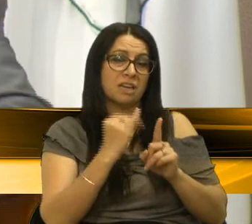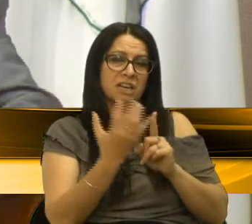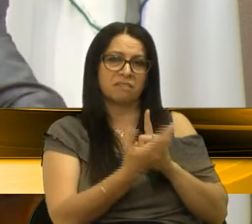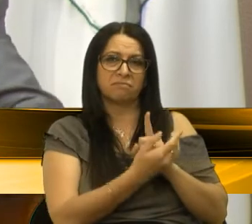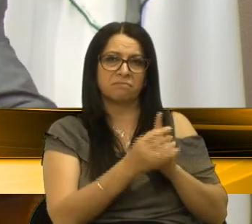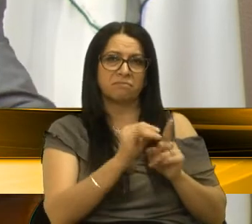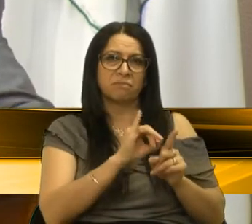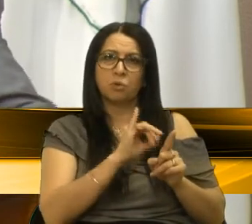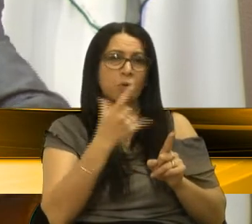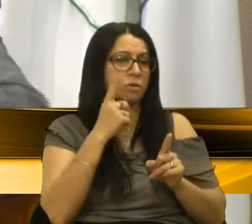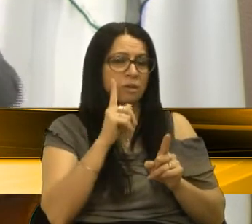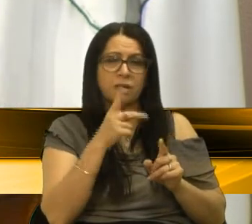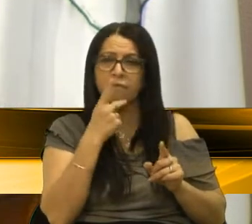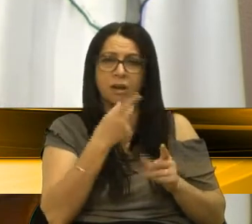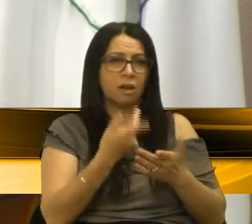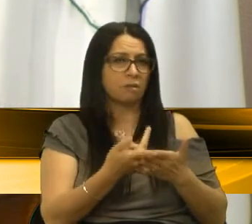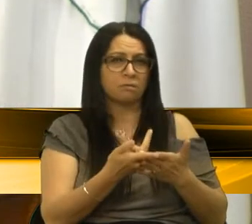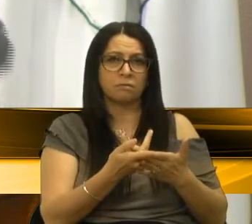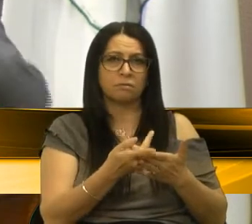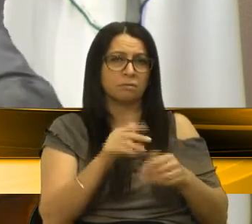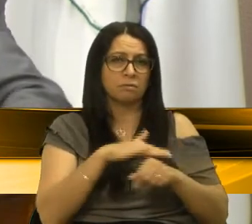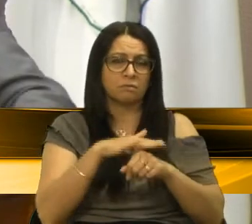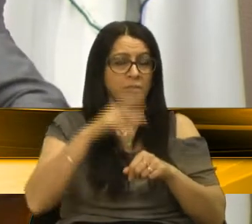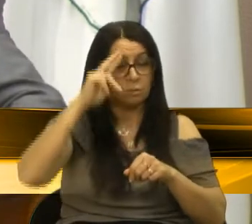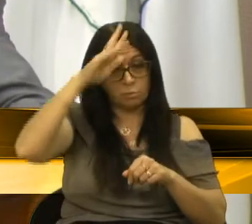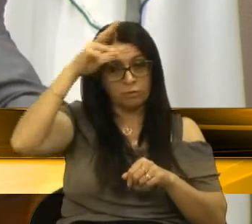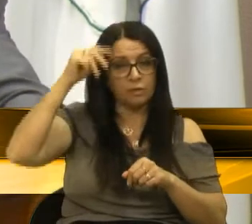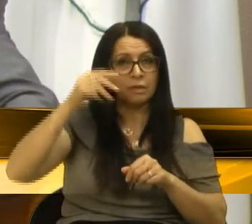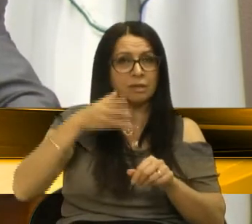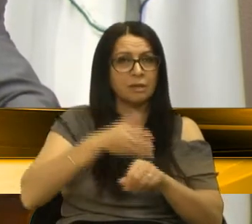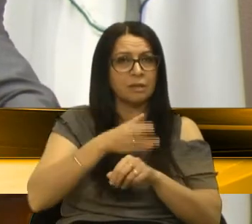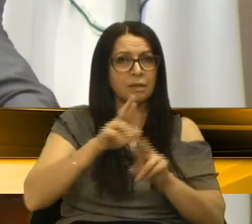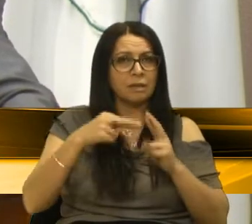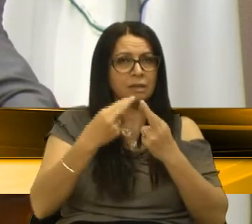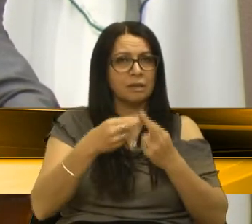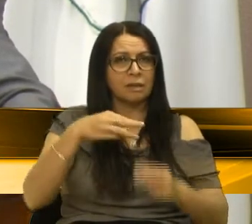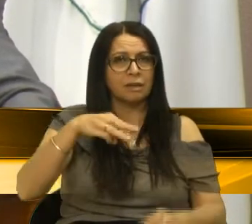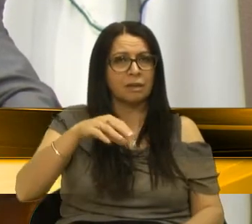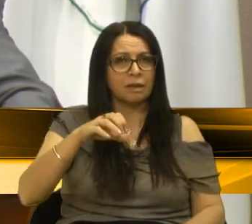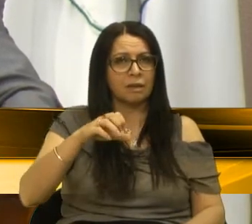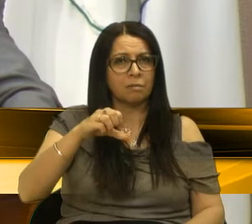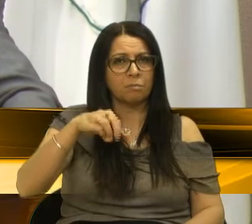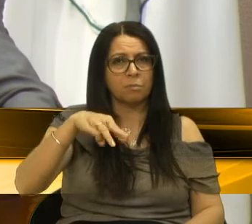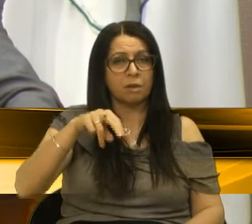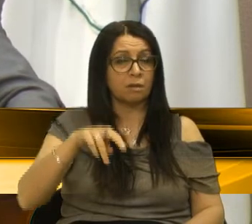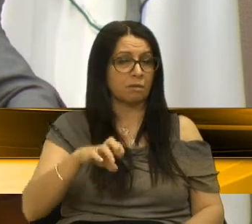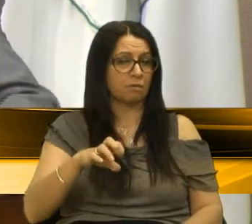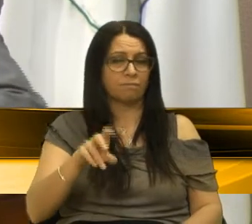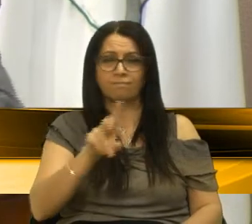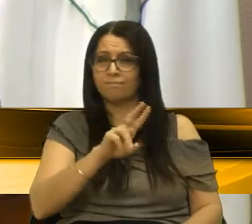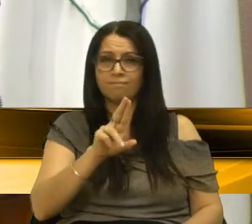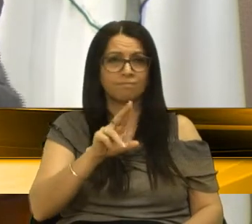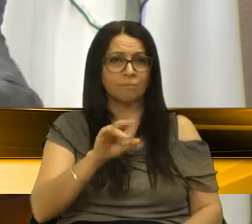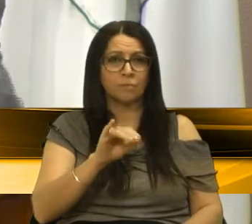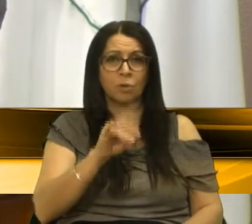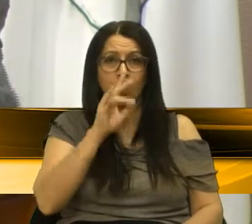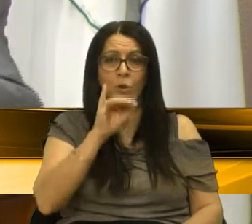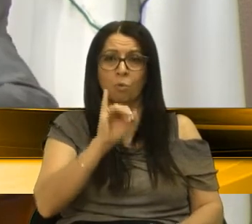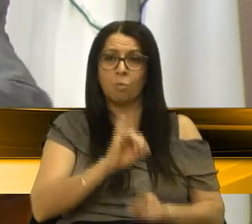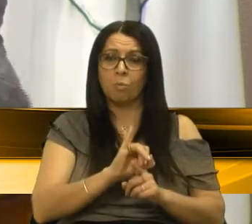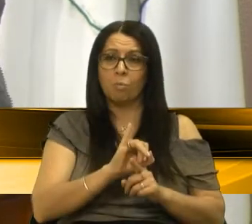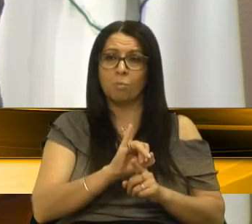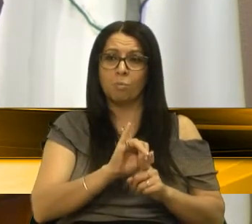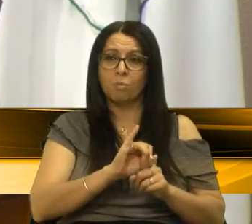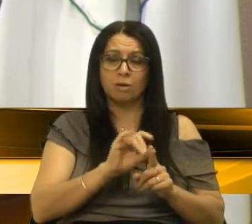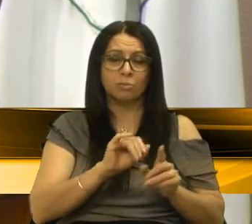com o nosso prefeito, ele não participa de uma reunião da MESNE, não participa, não